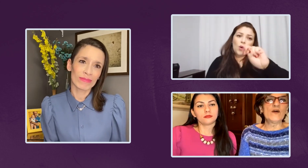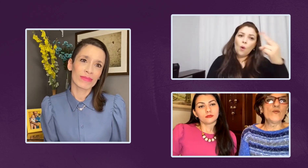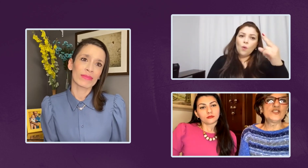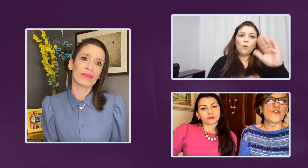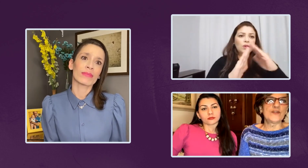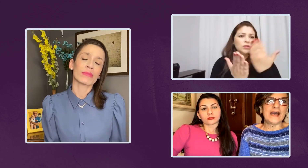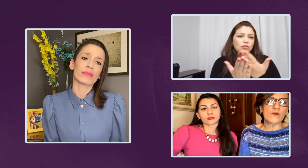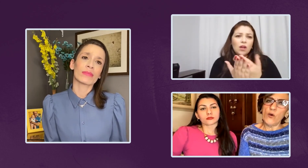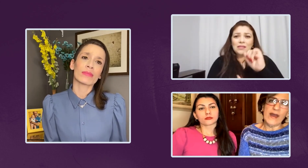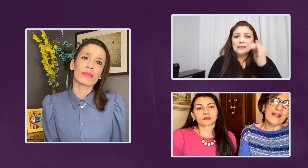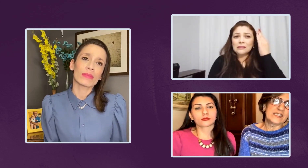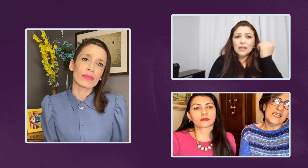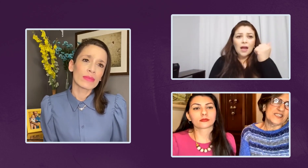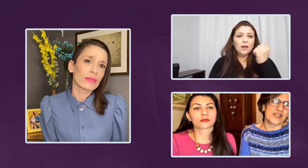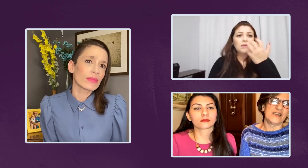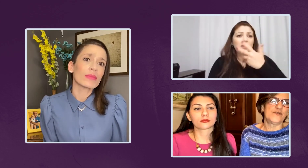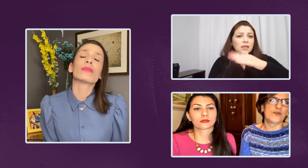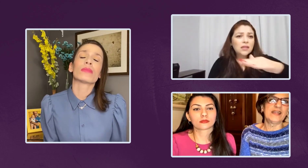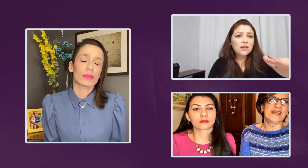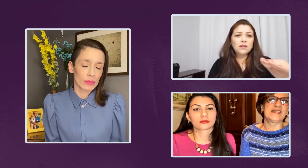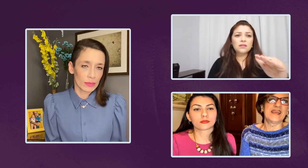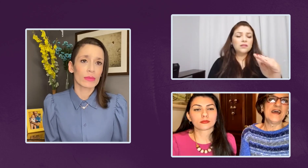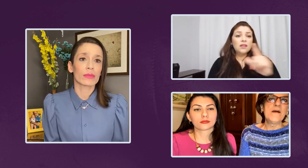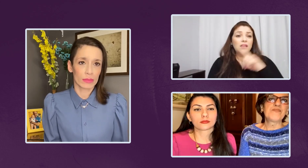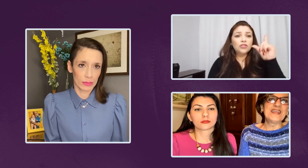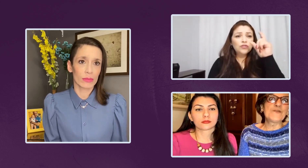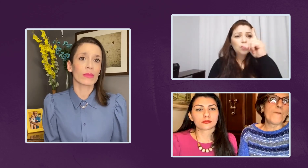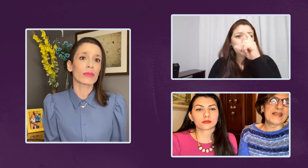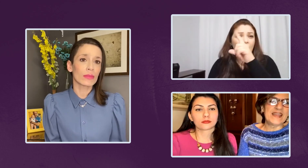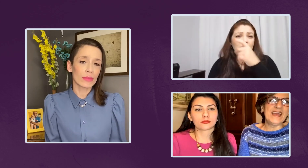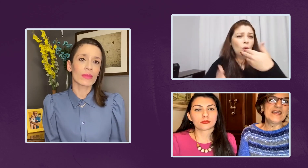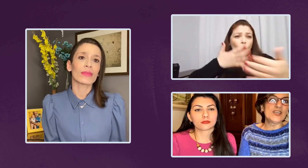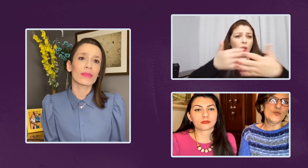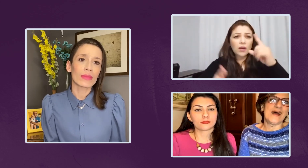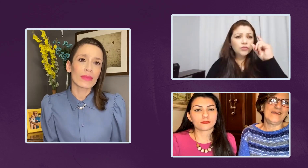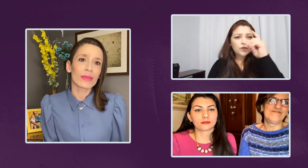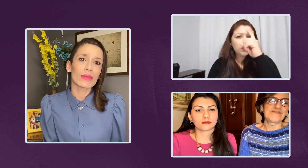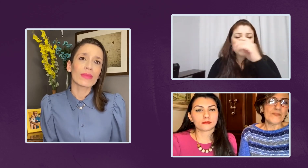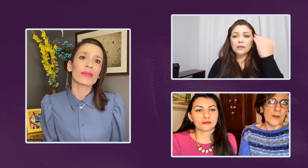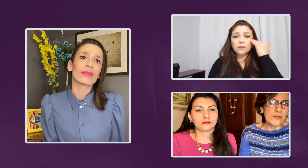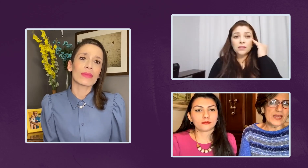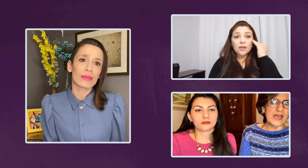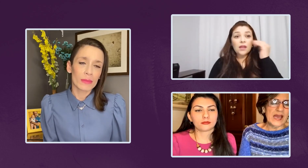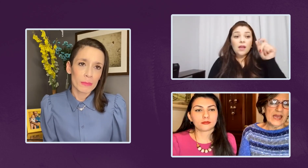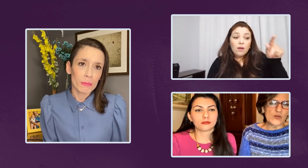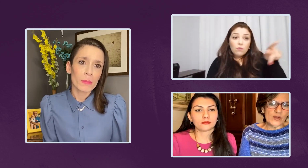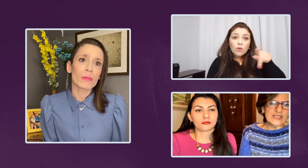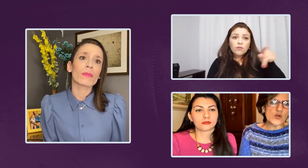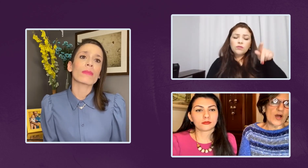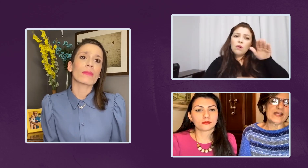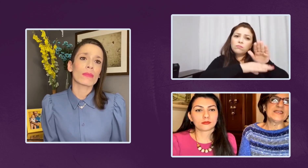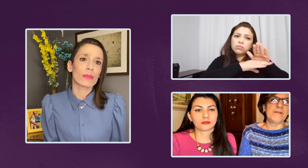que tem alguma dificuldade, qual ela que seja a dificuldade que ele tenha, tente compreender e ajudar. Porque em